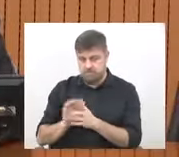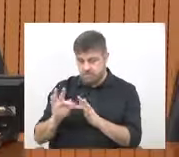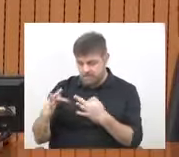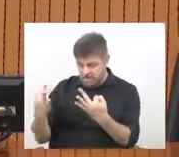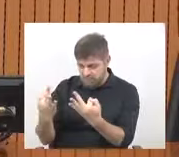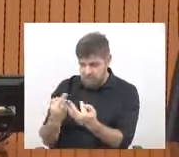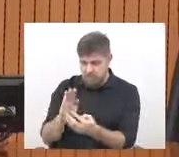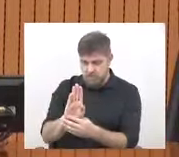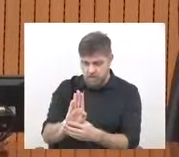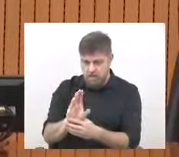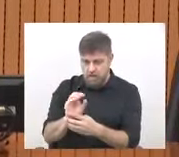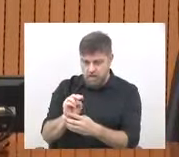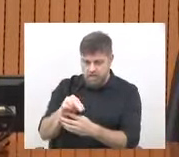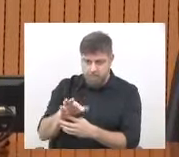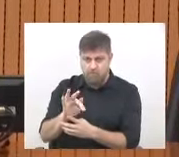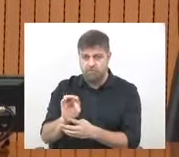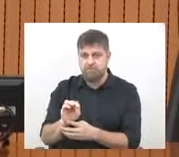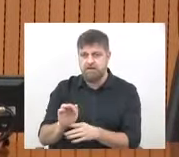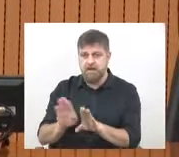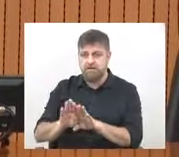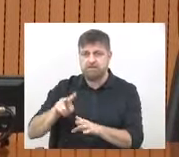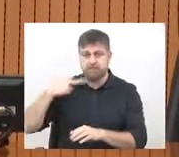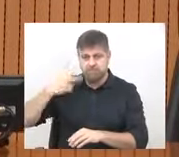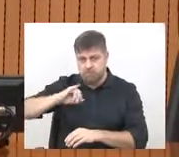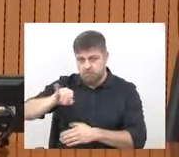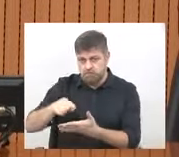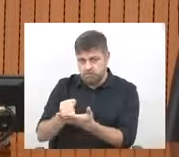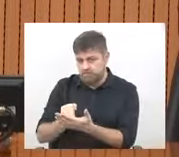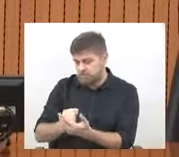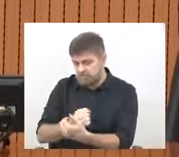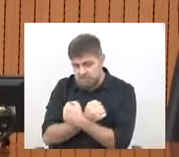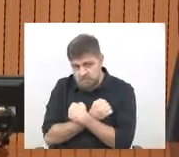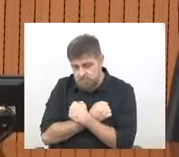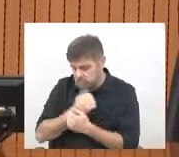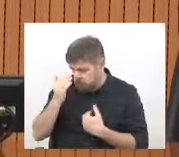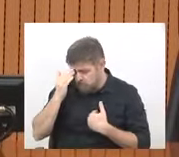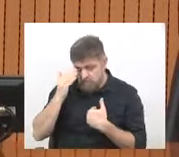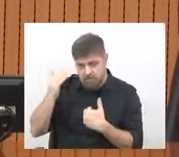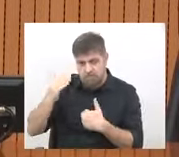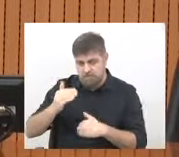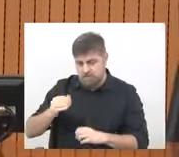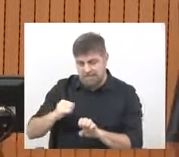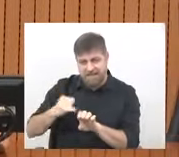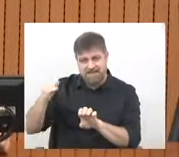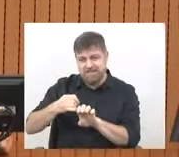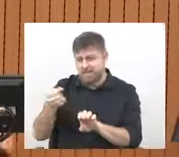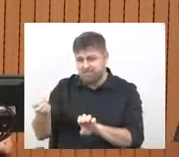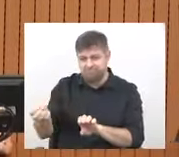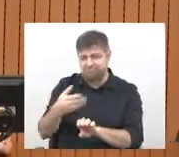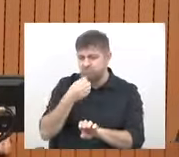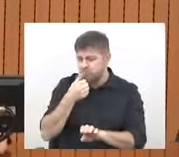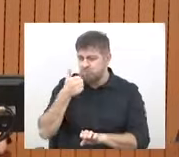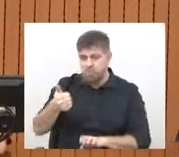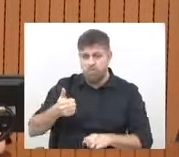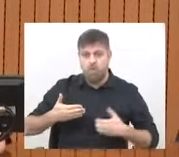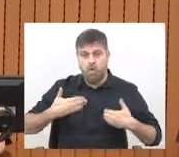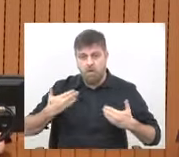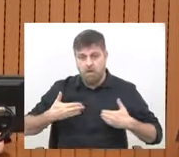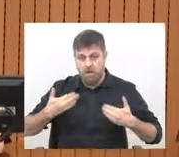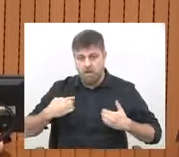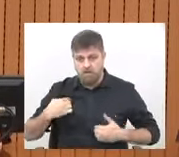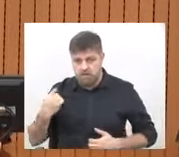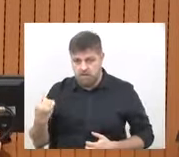Bonfá, cumprimentar o vereador Jorge da Farmácia pela iniciativa, dizer da alegria de